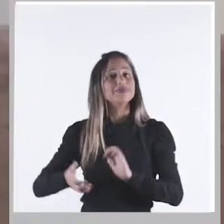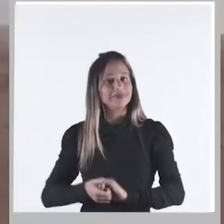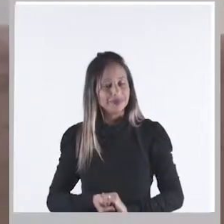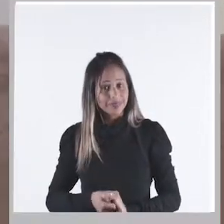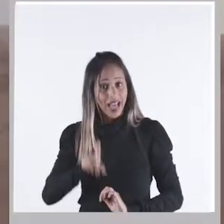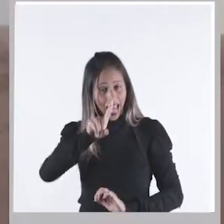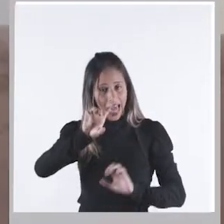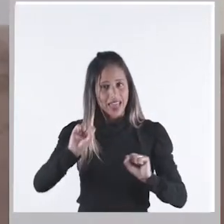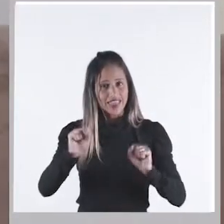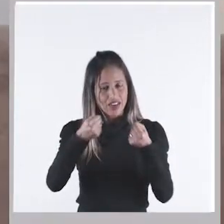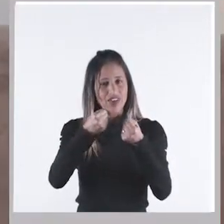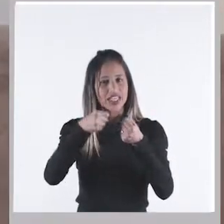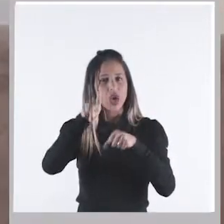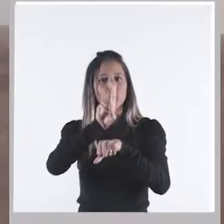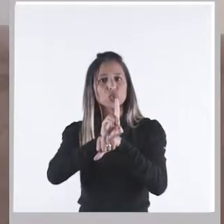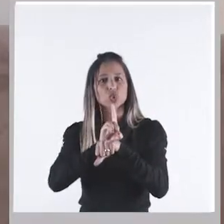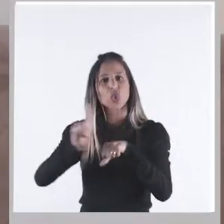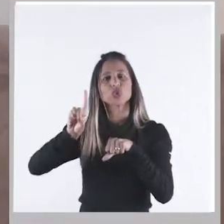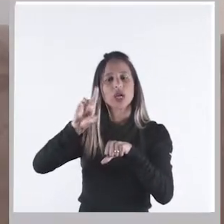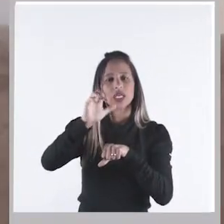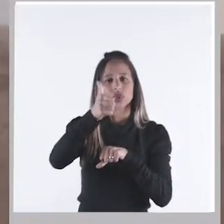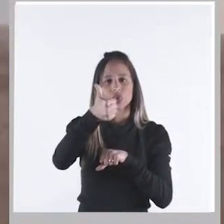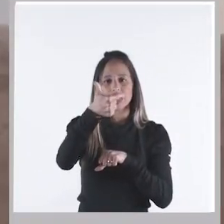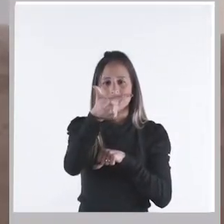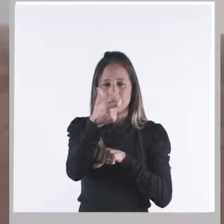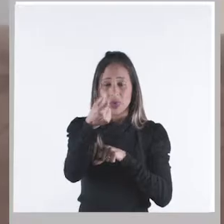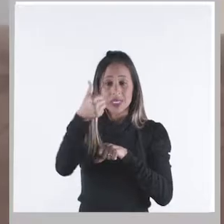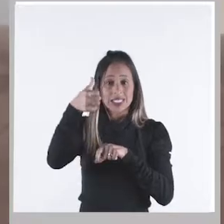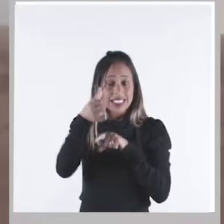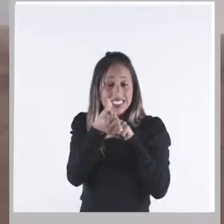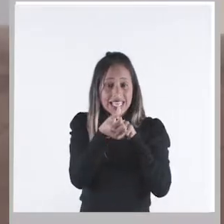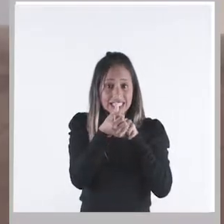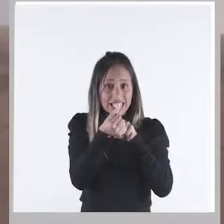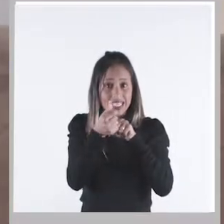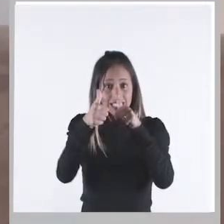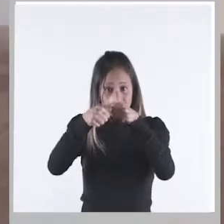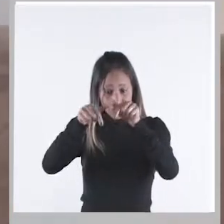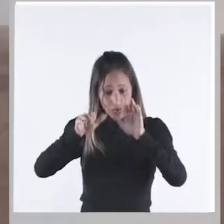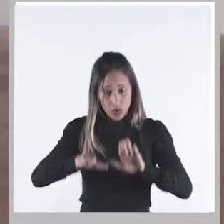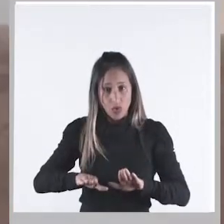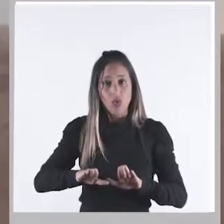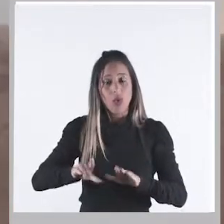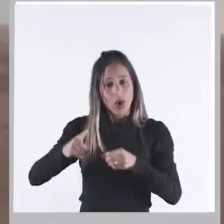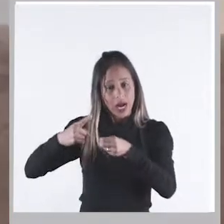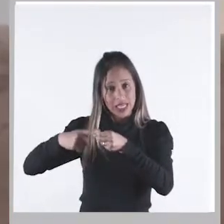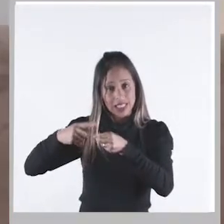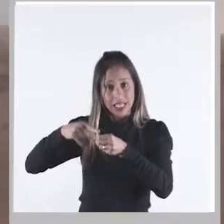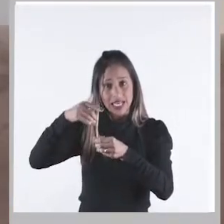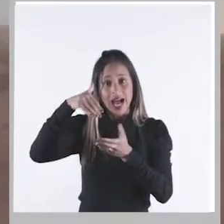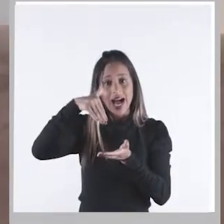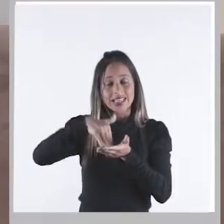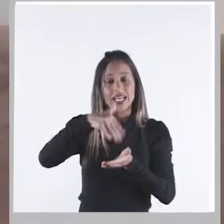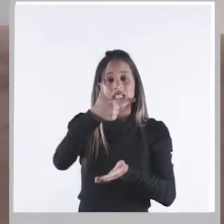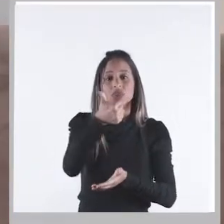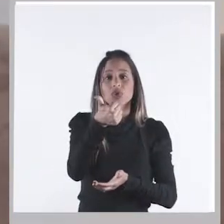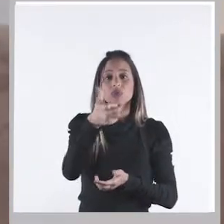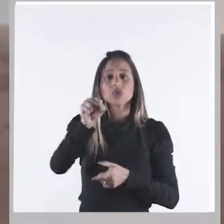Ela defendeu o doutorado em 2016 e ficou em Baldim até 2018.